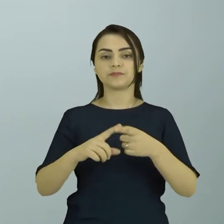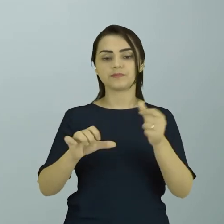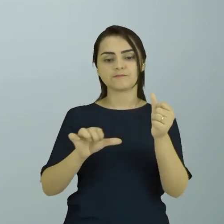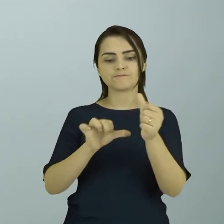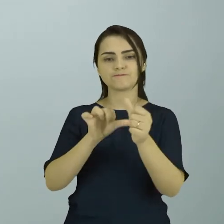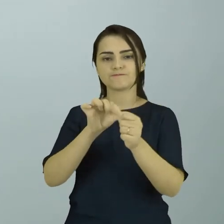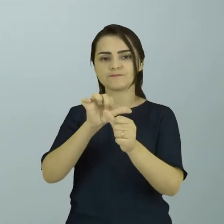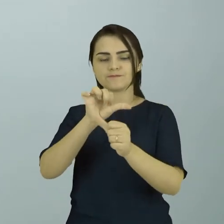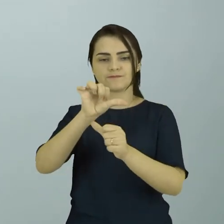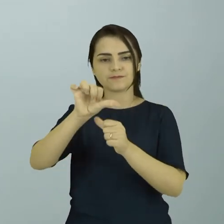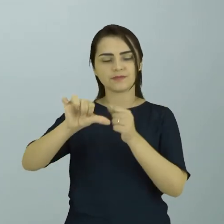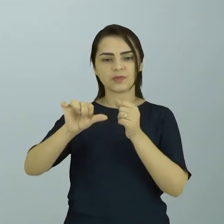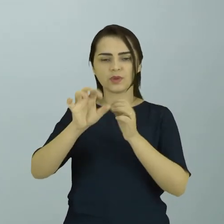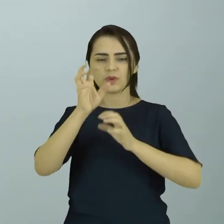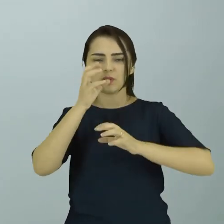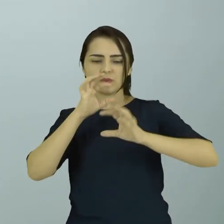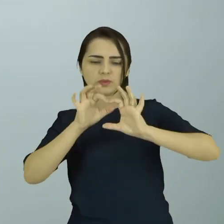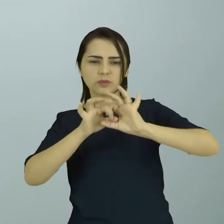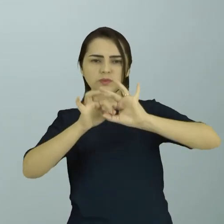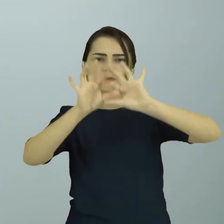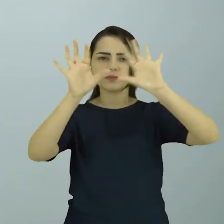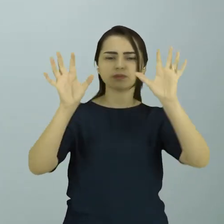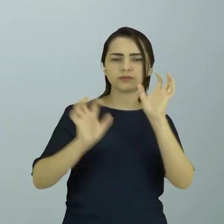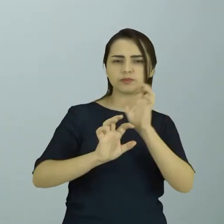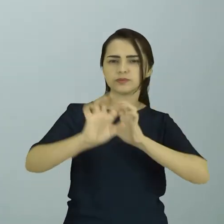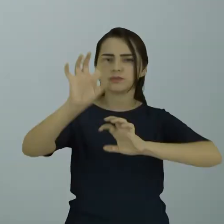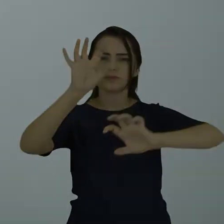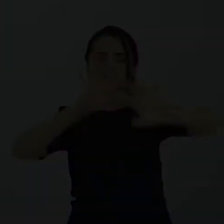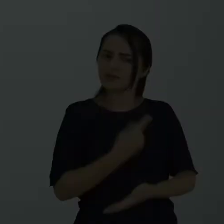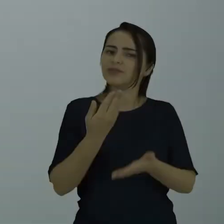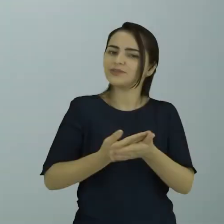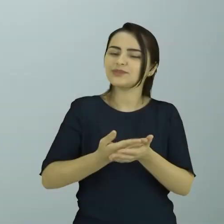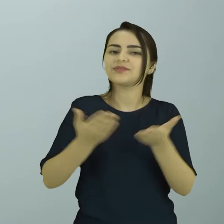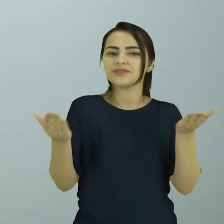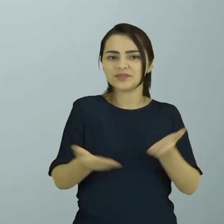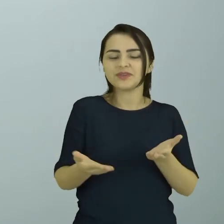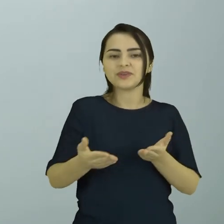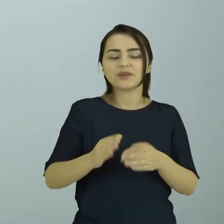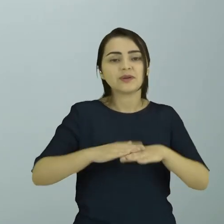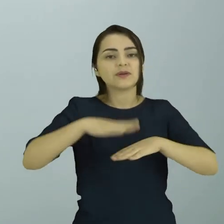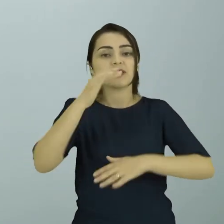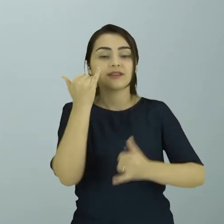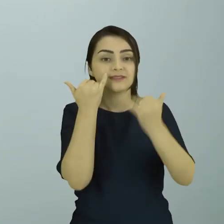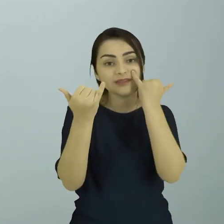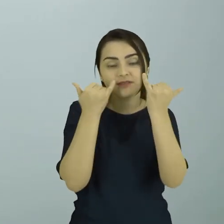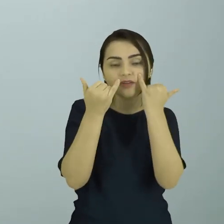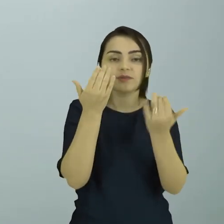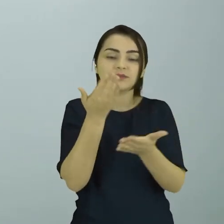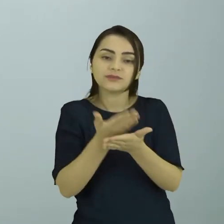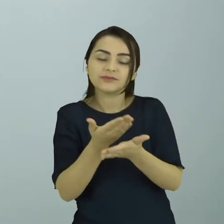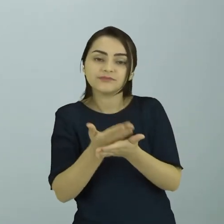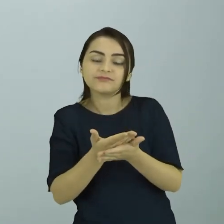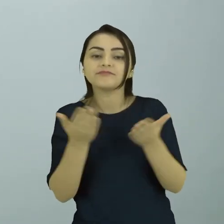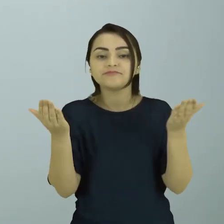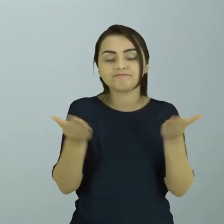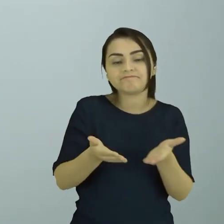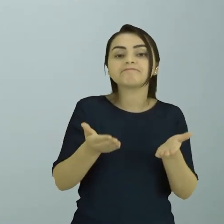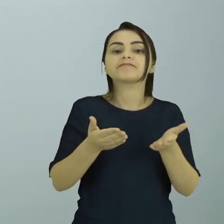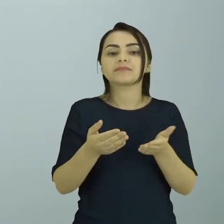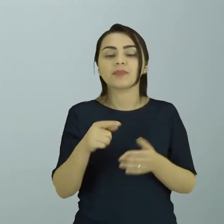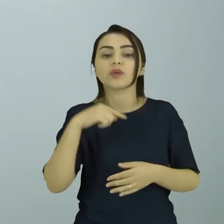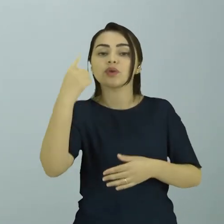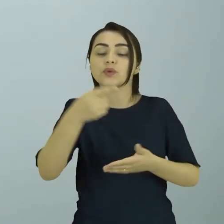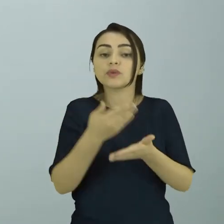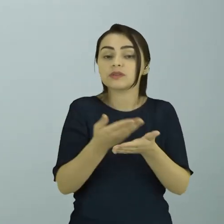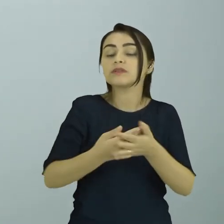uma liberação de gás, correto? Para mais informações sobre a nossa aula de hoje e